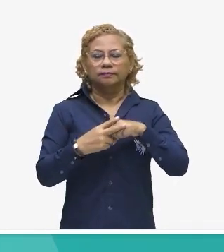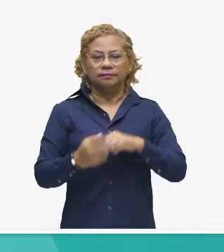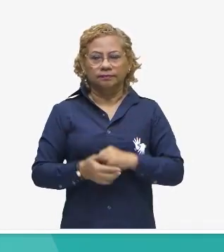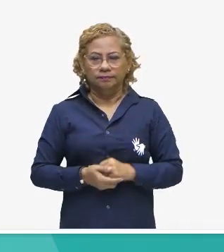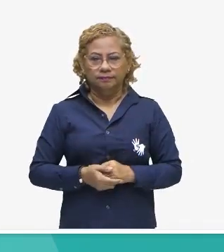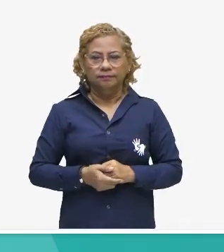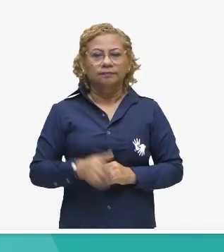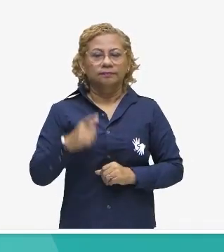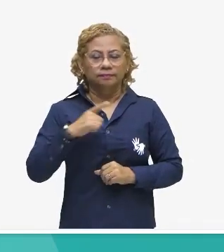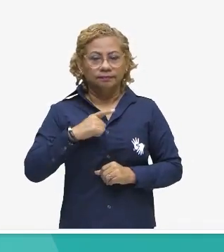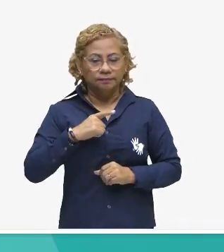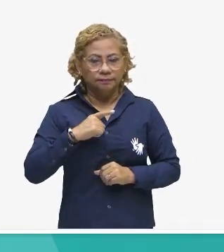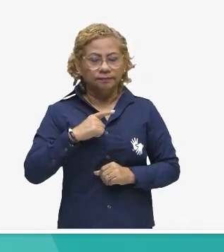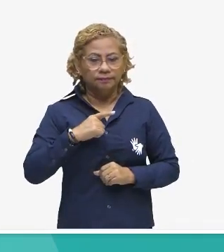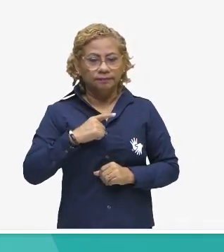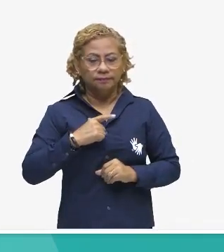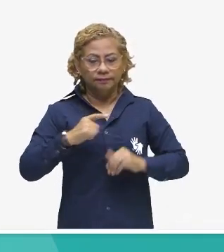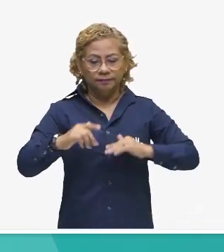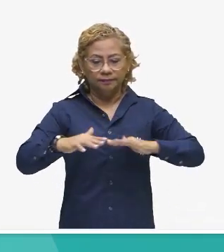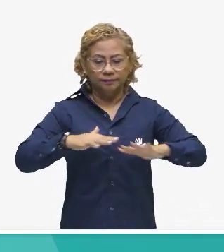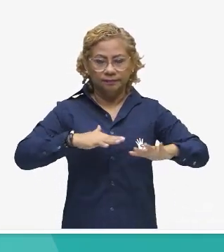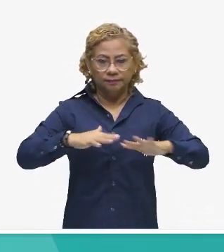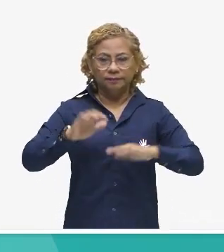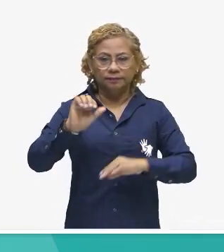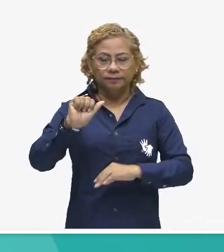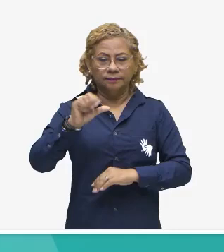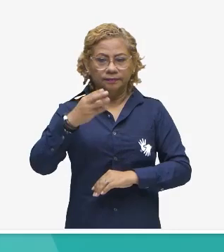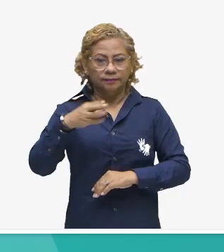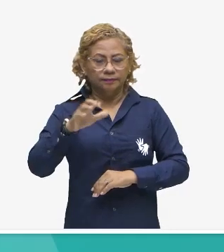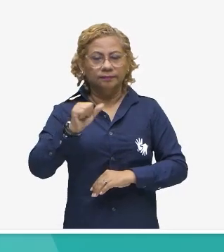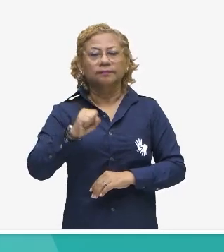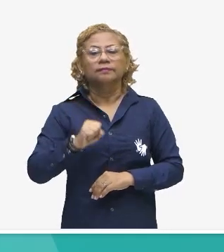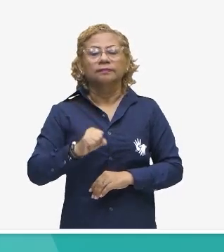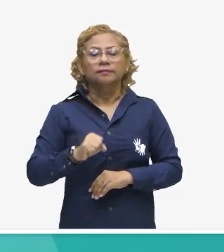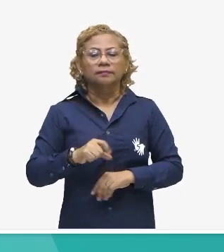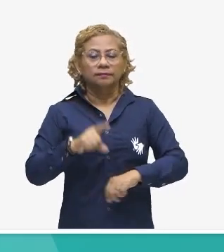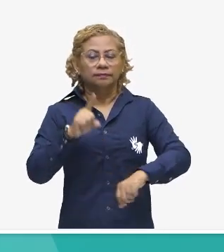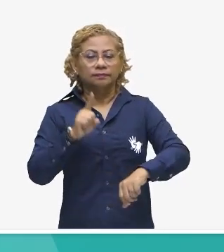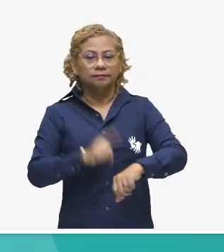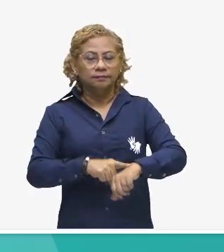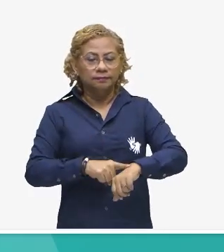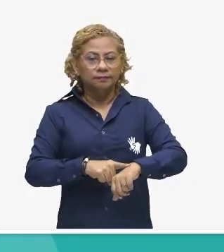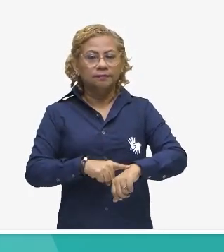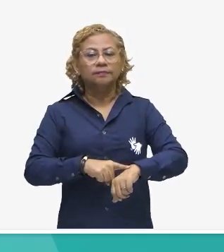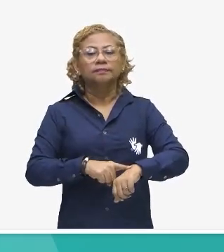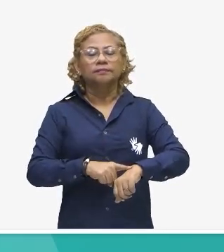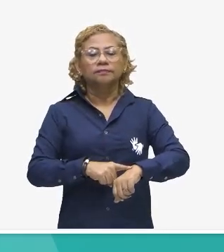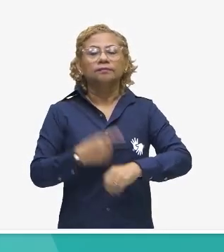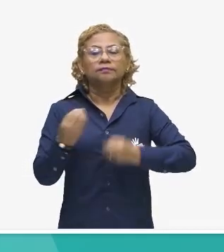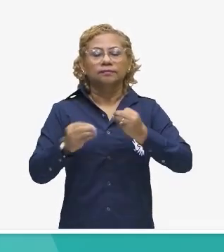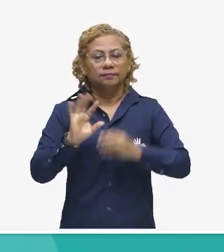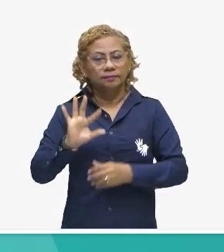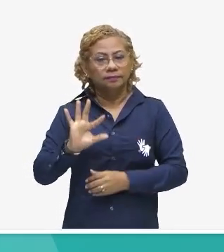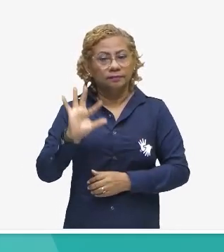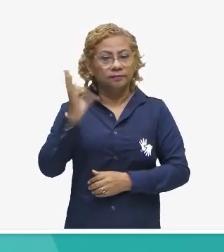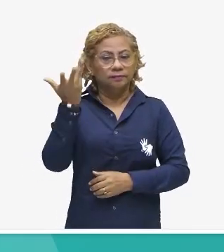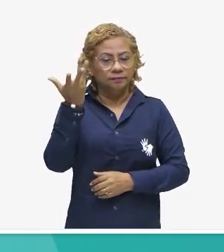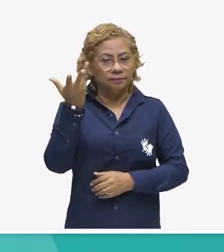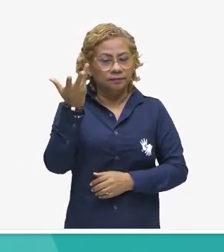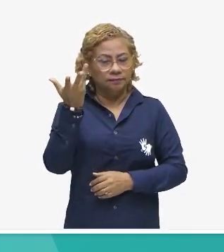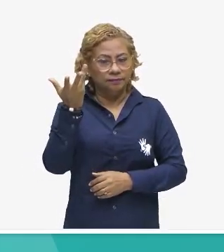ação, movimento, ou dizer o estado, ligar o estado de um